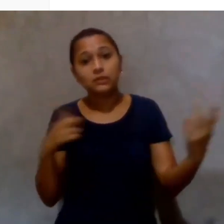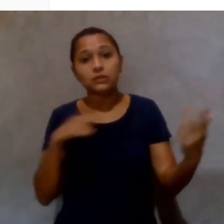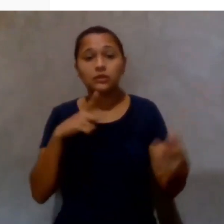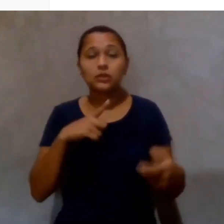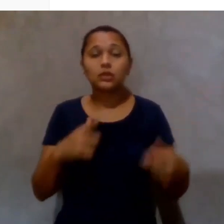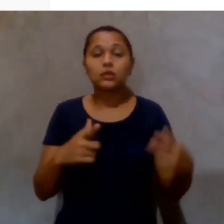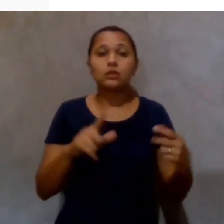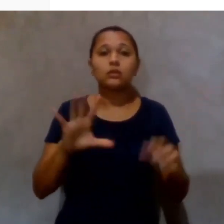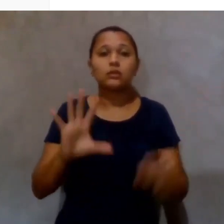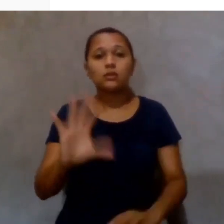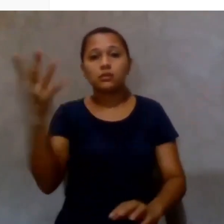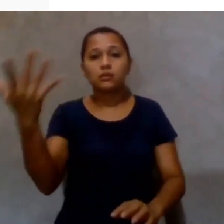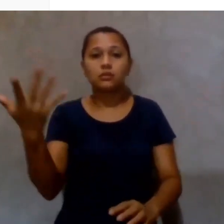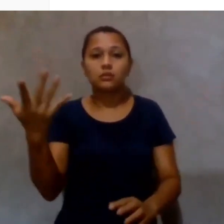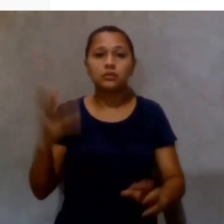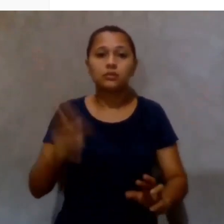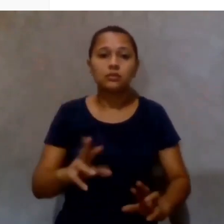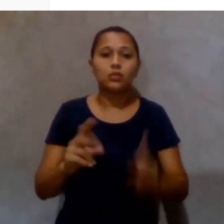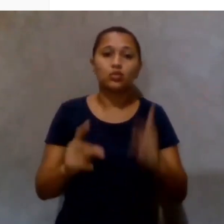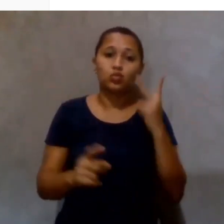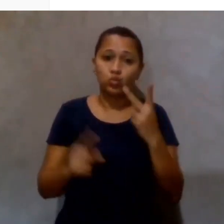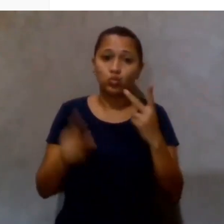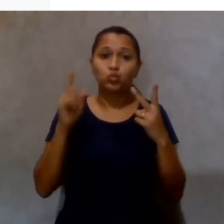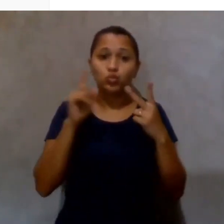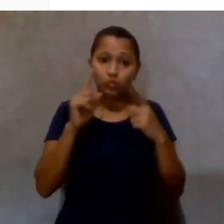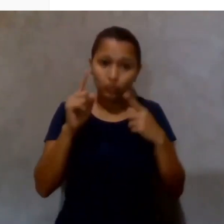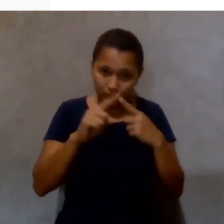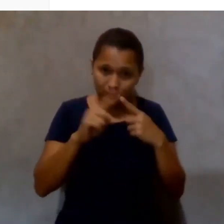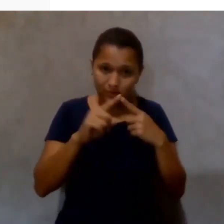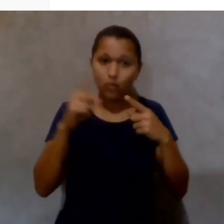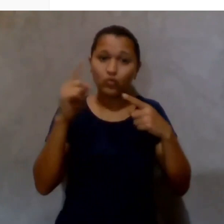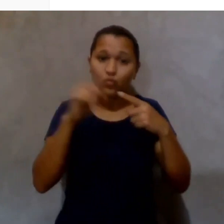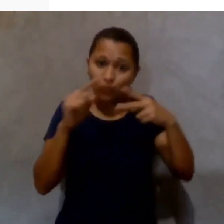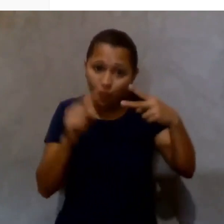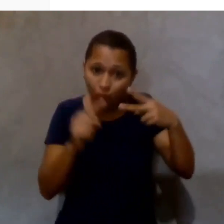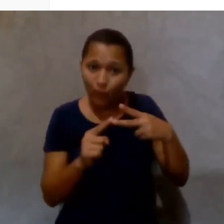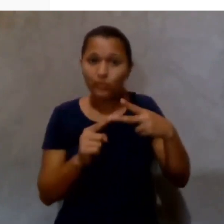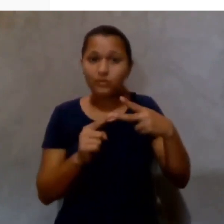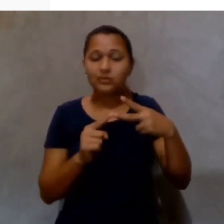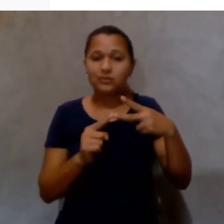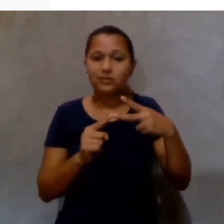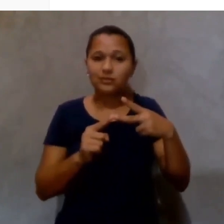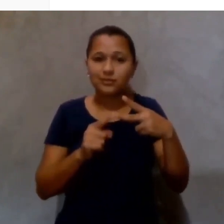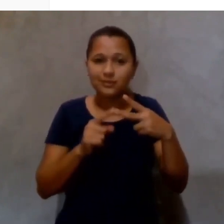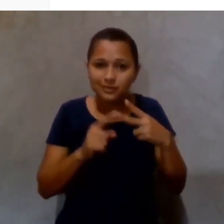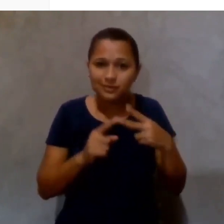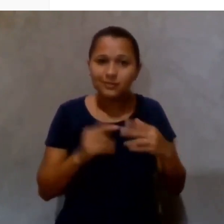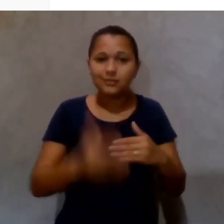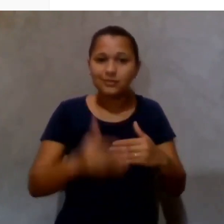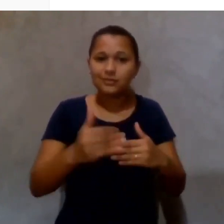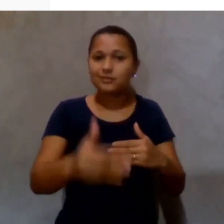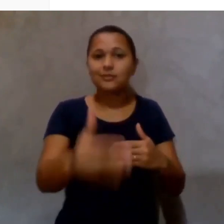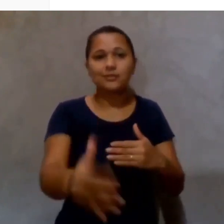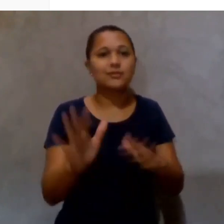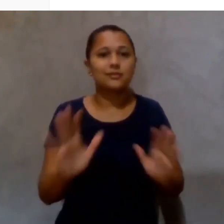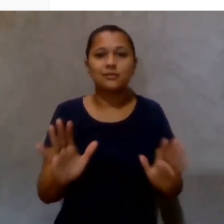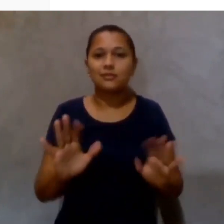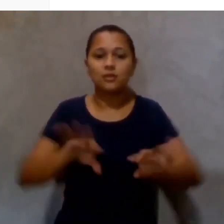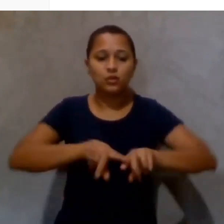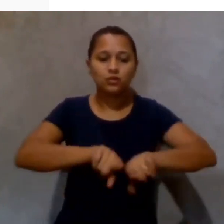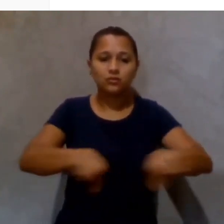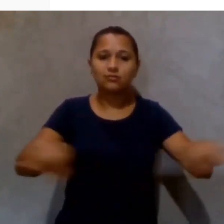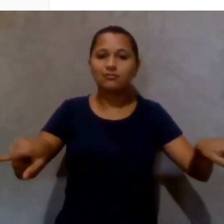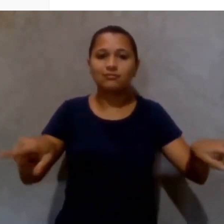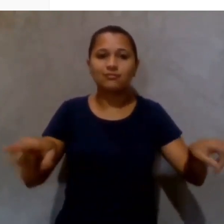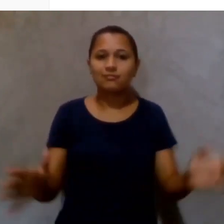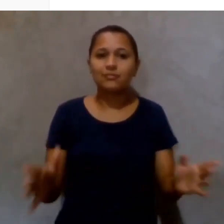um acontecimento composto de duas etapas ou dois eventos sucessivos e independentes.